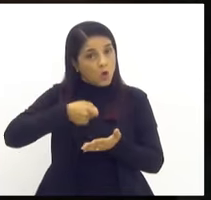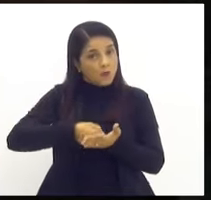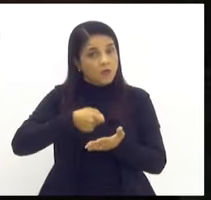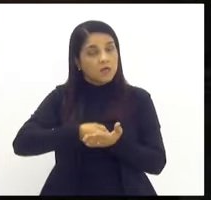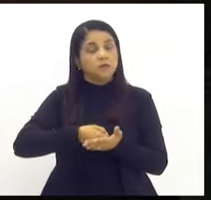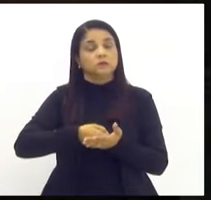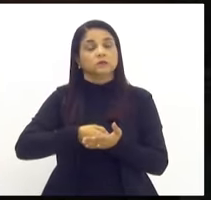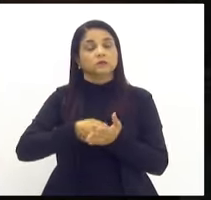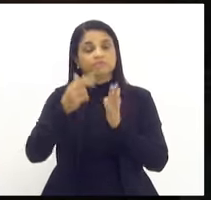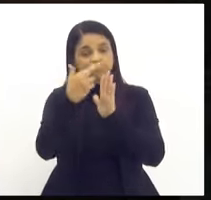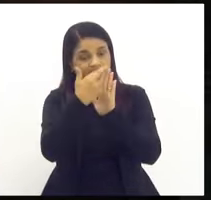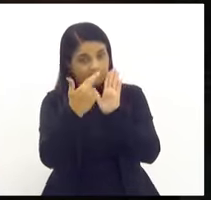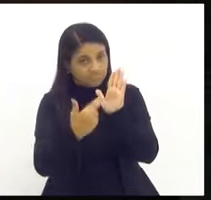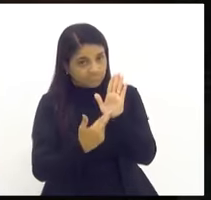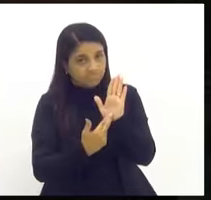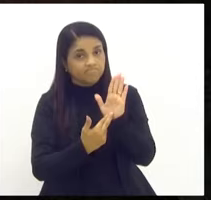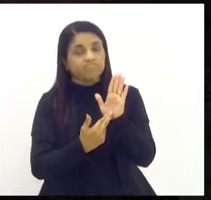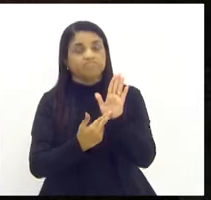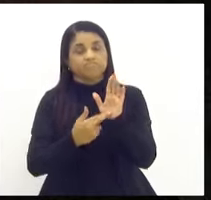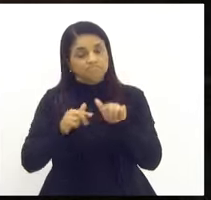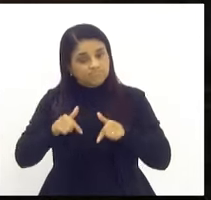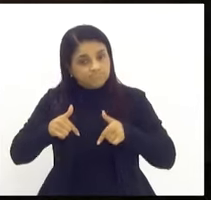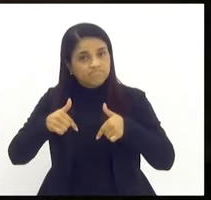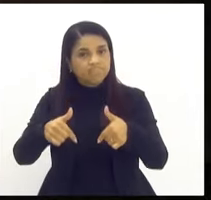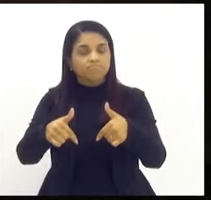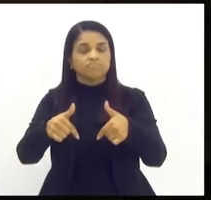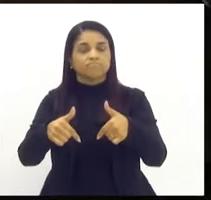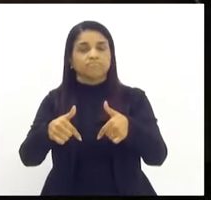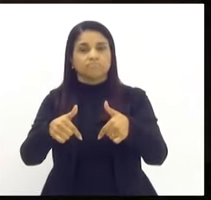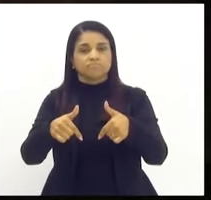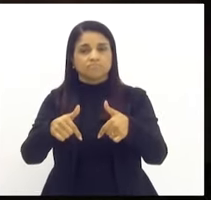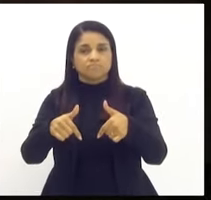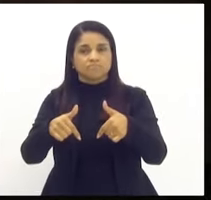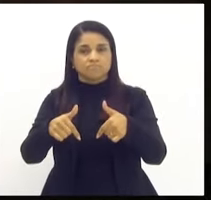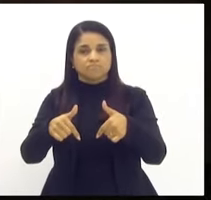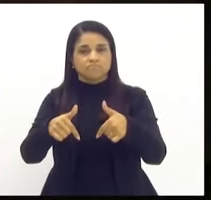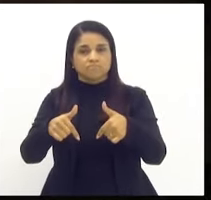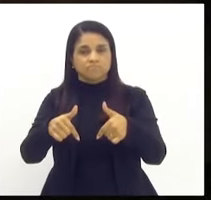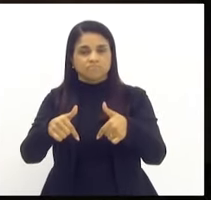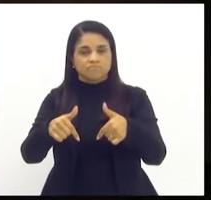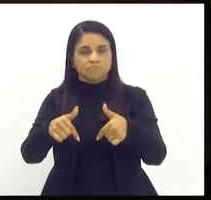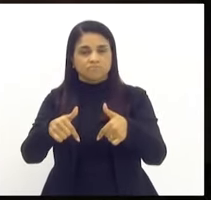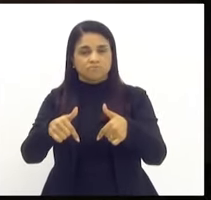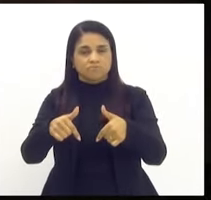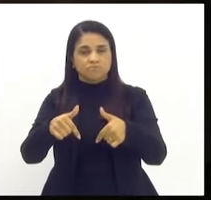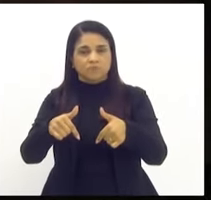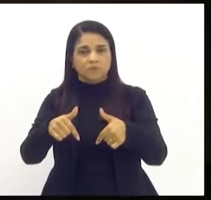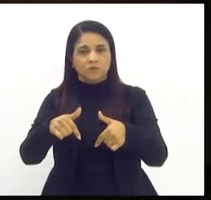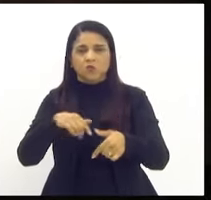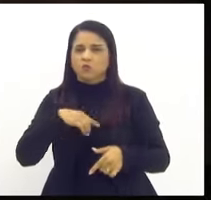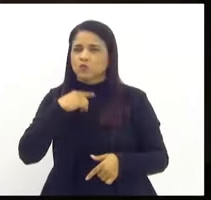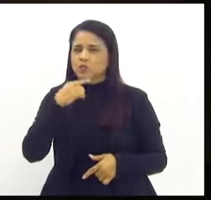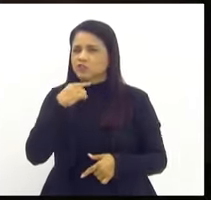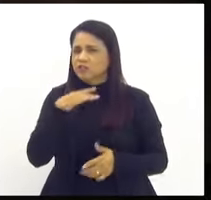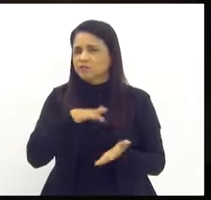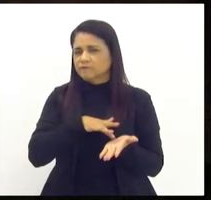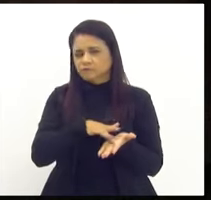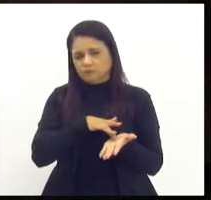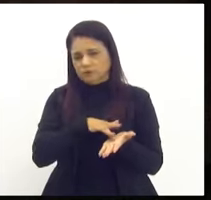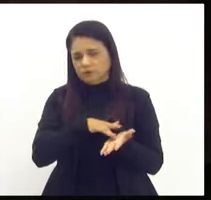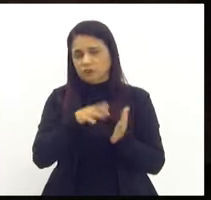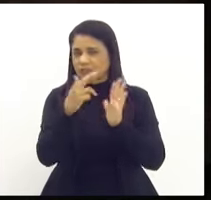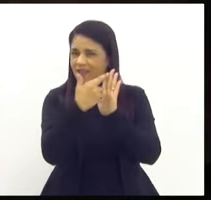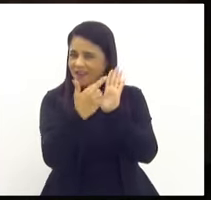que a regulamentação aconteça a contento porque não adianta fingir que tá fazendo uma